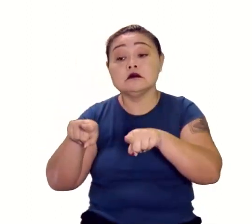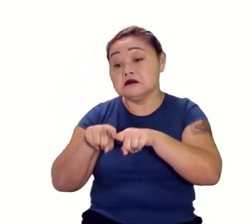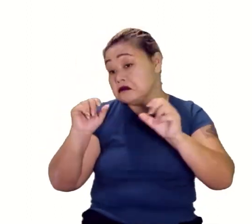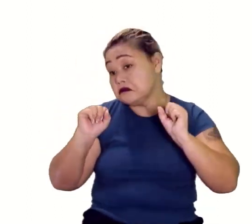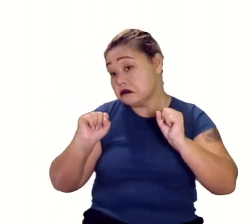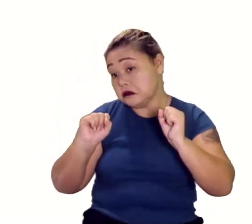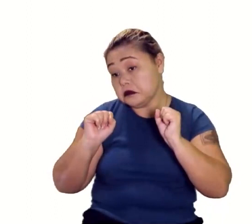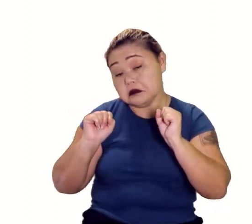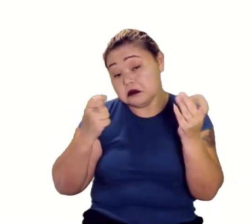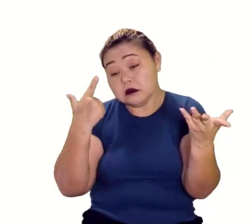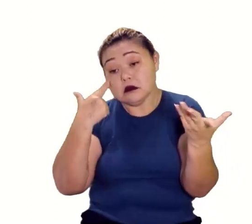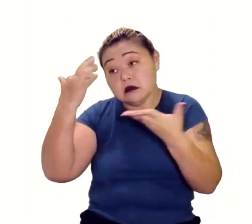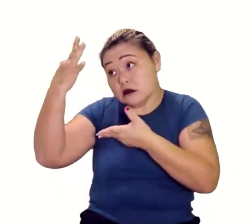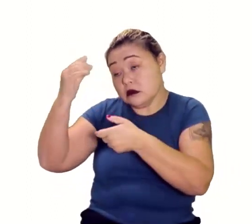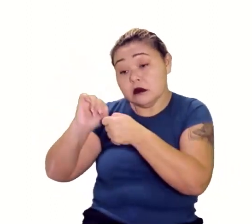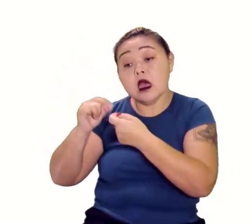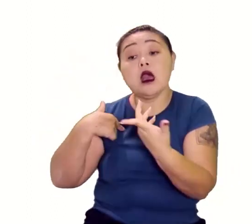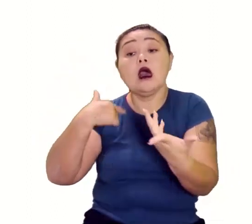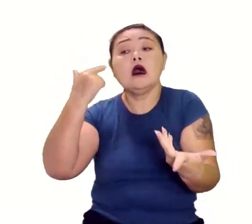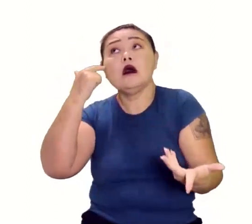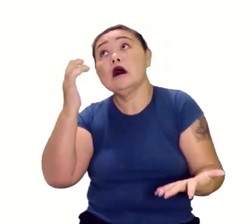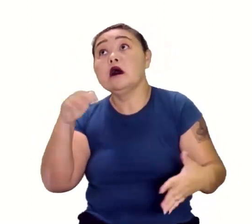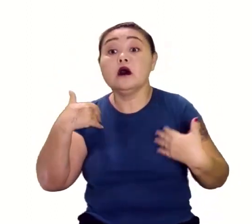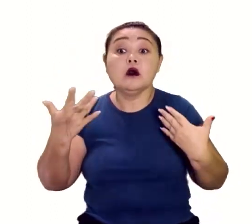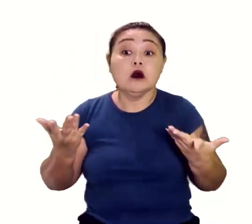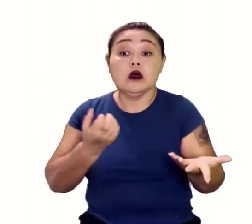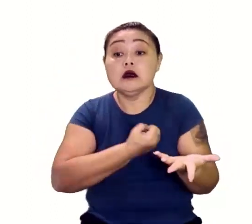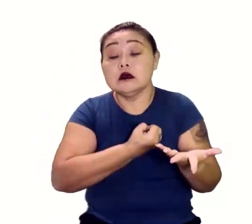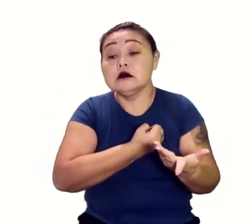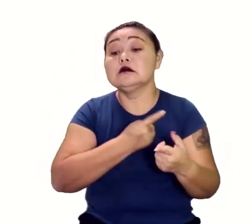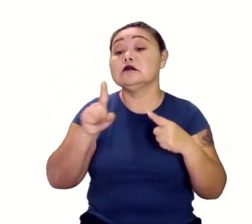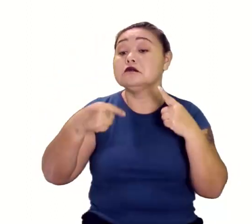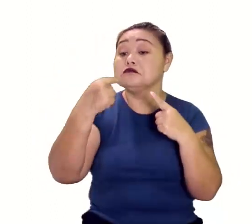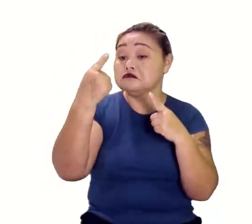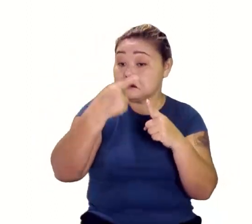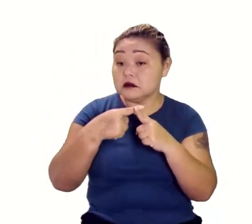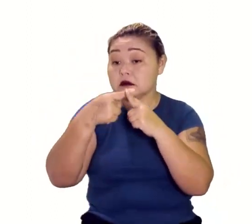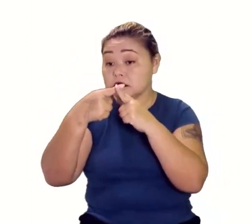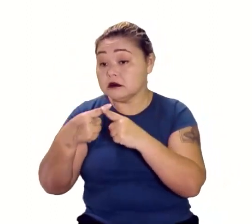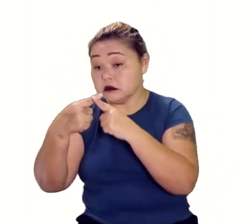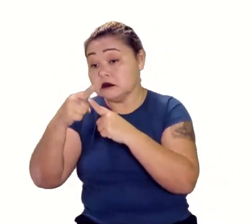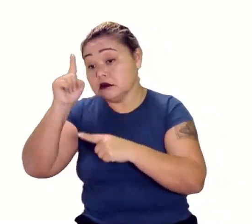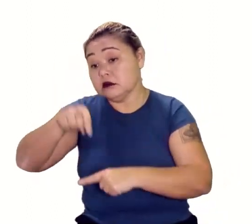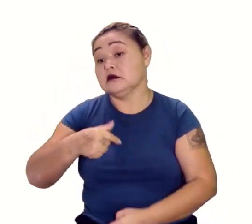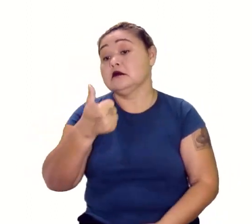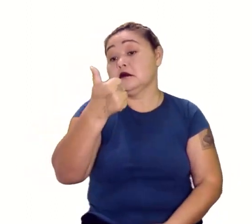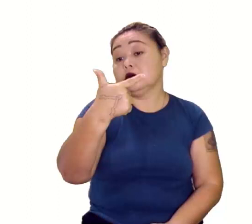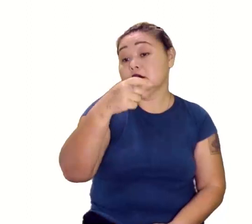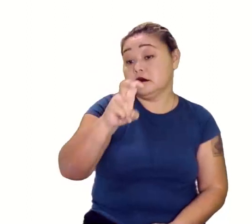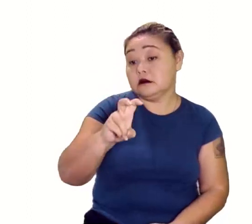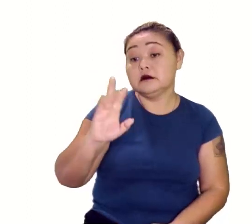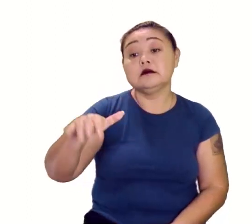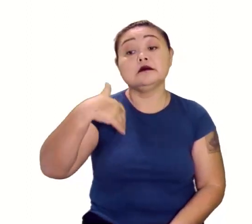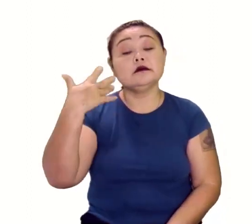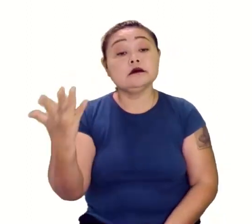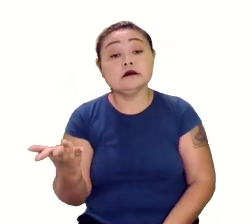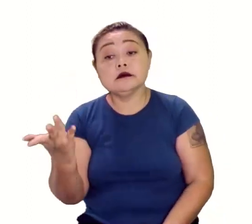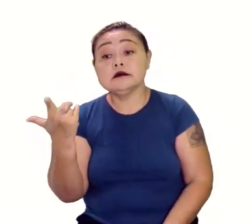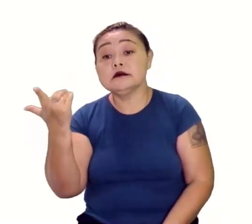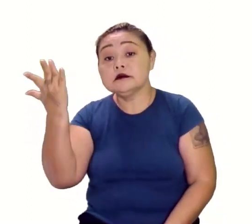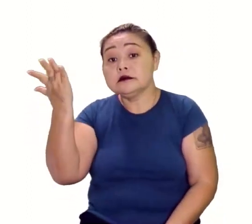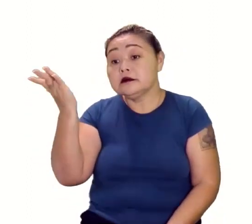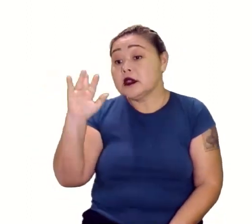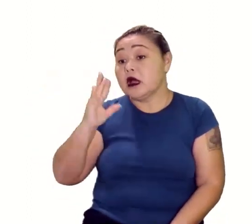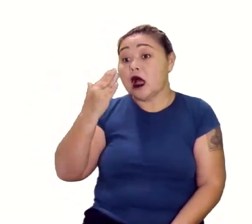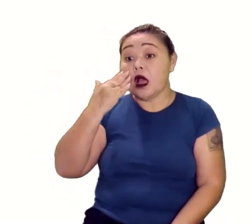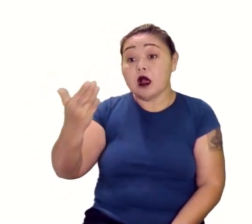né, a linha de raciocínio, pensar qual número? Ele vezes ele dá 125. Pela lógica, a gente já quase, praticamente,